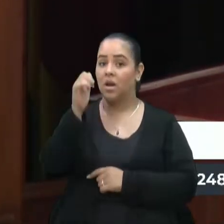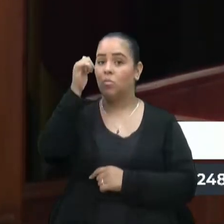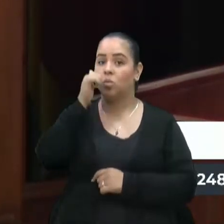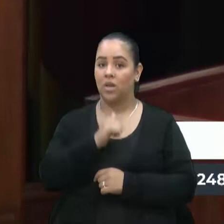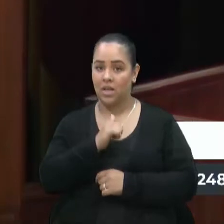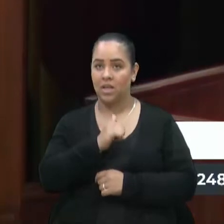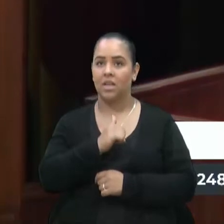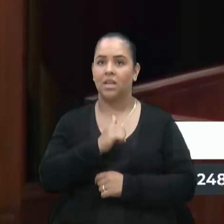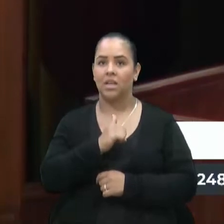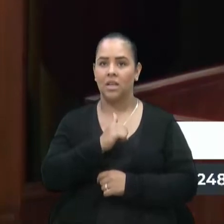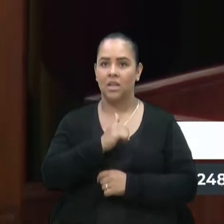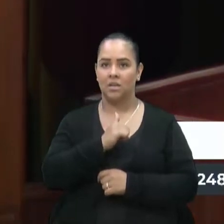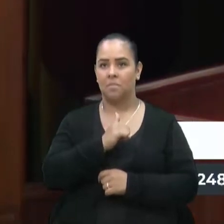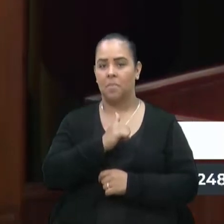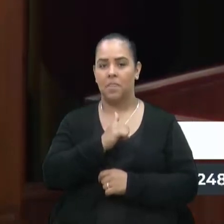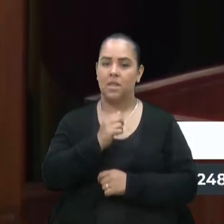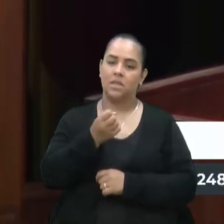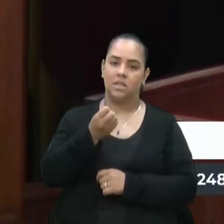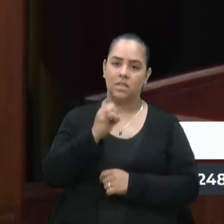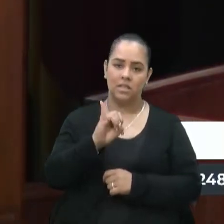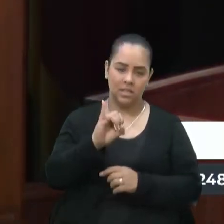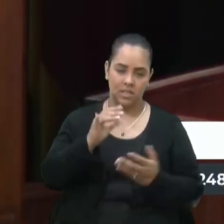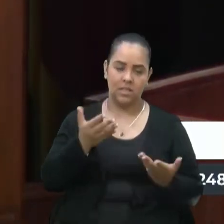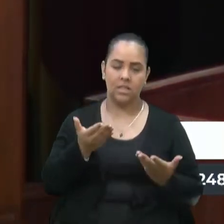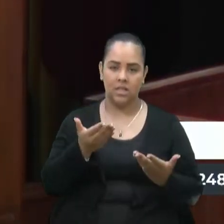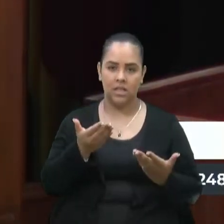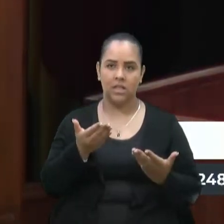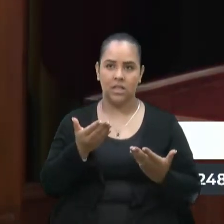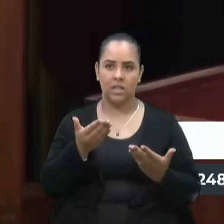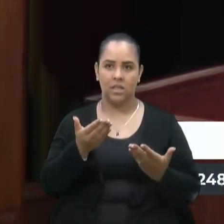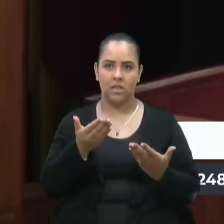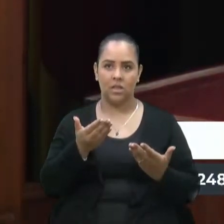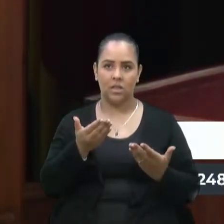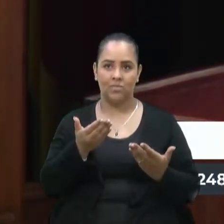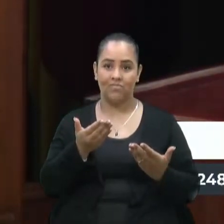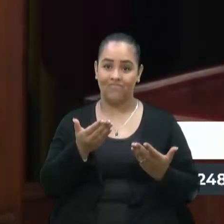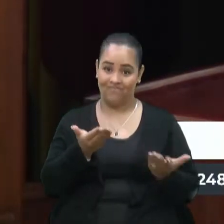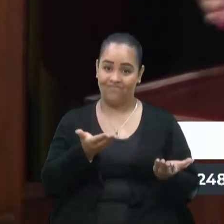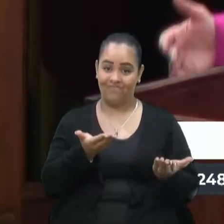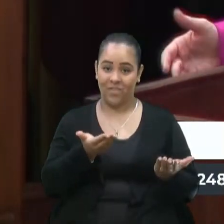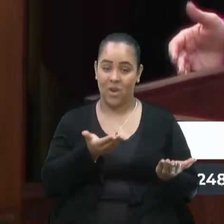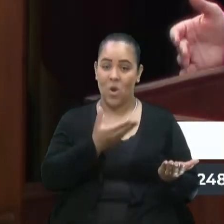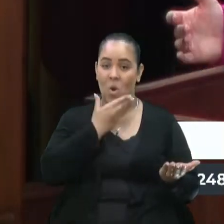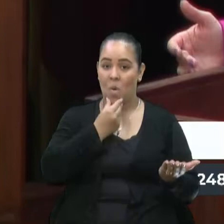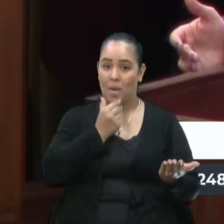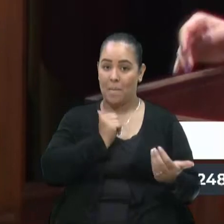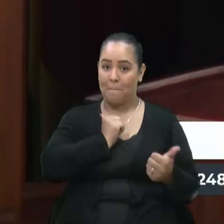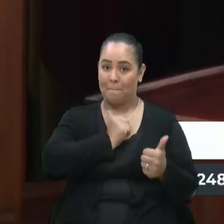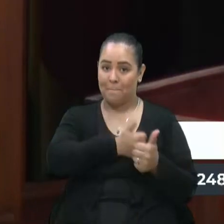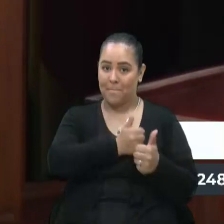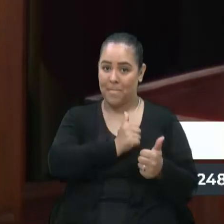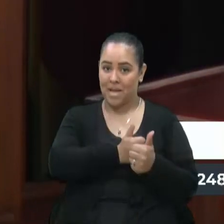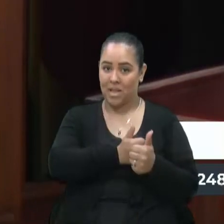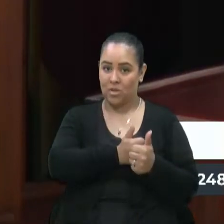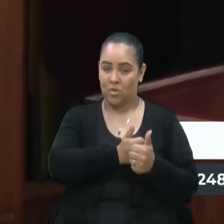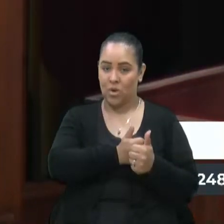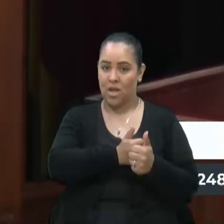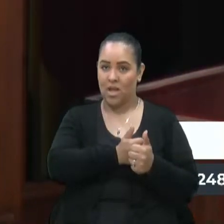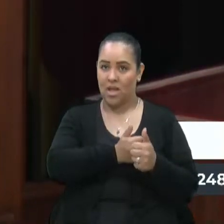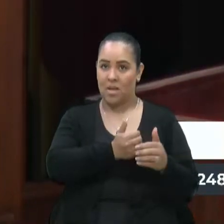ela está, quando o companheiro está próximo a ela, menos de 200